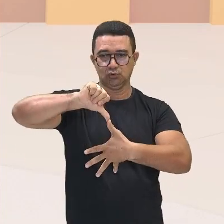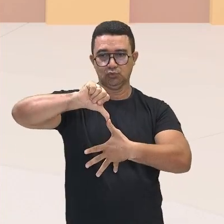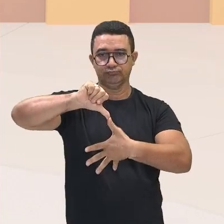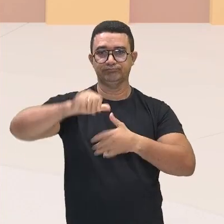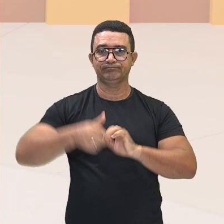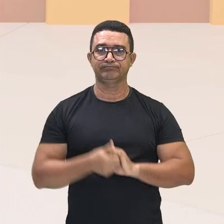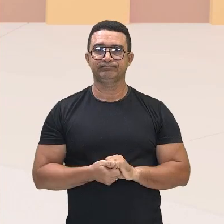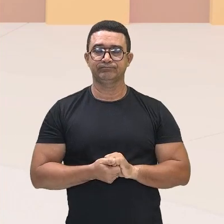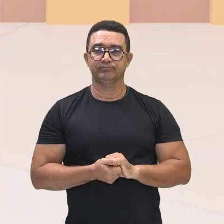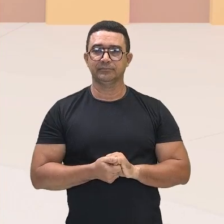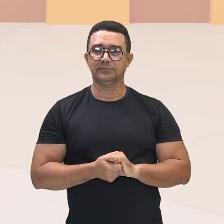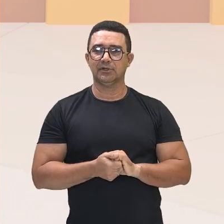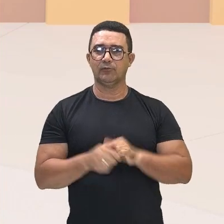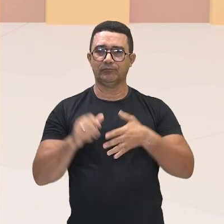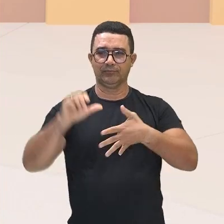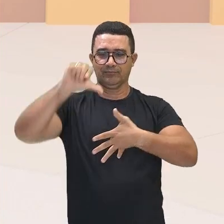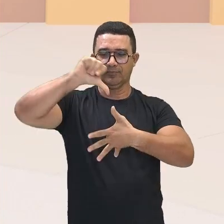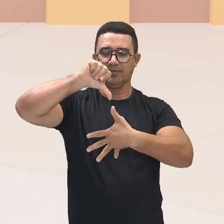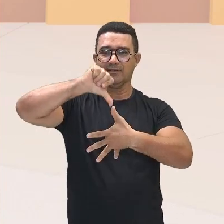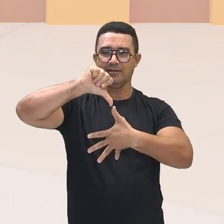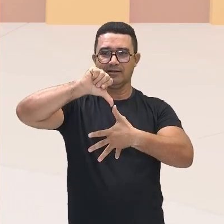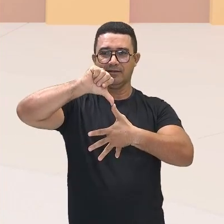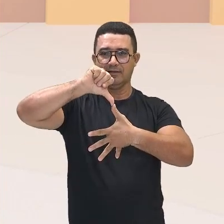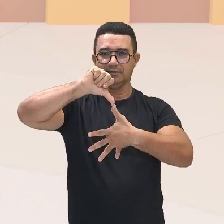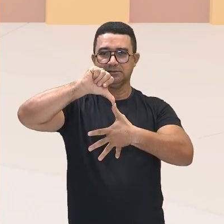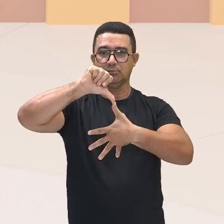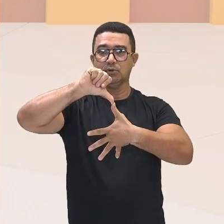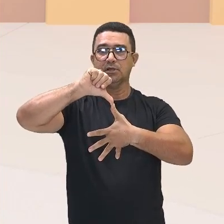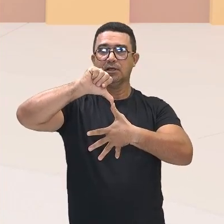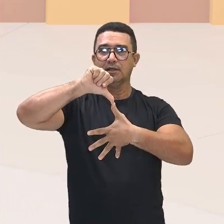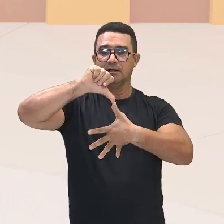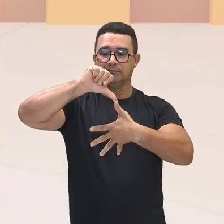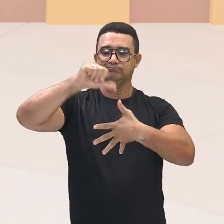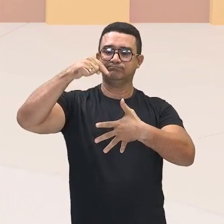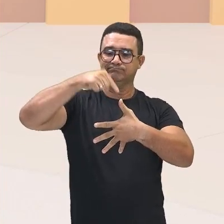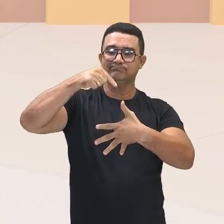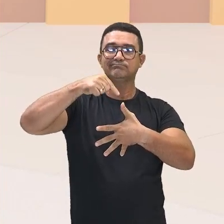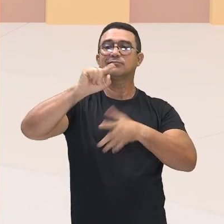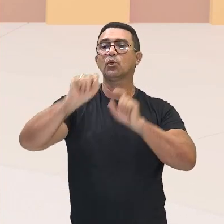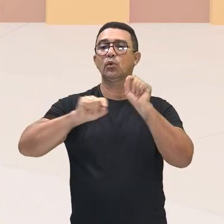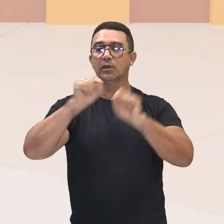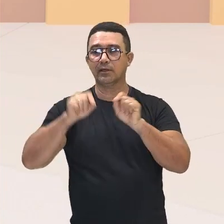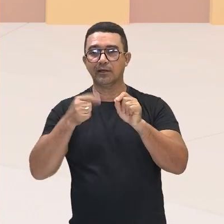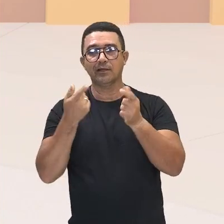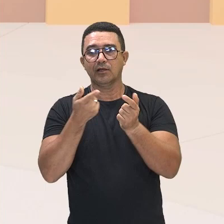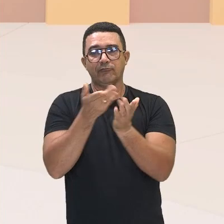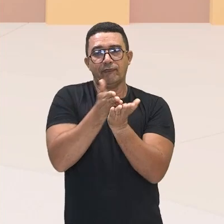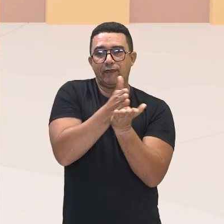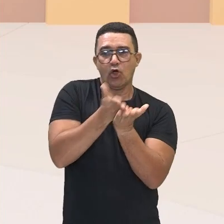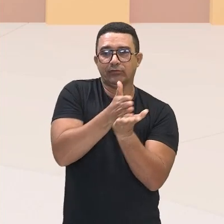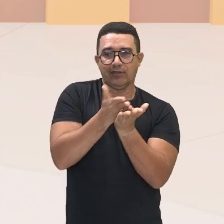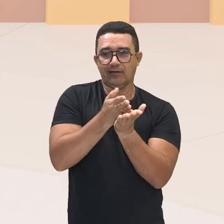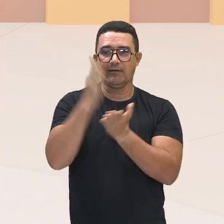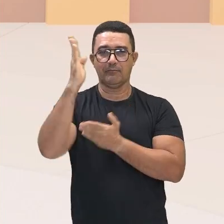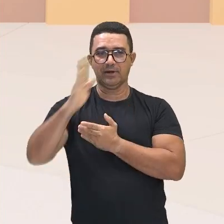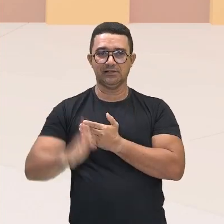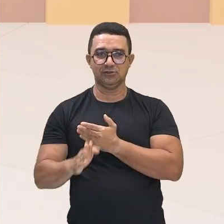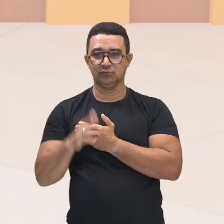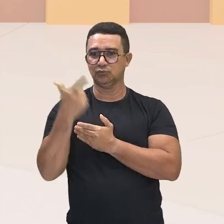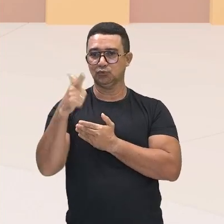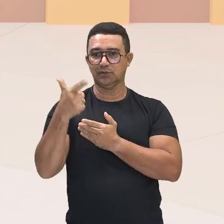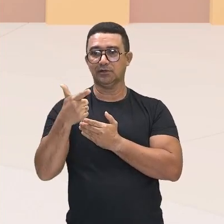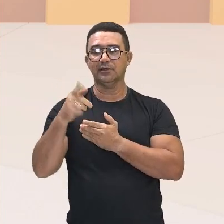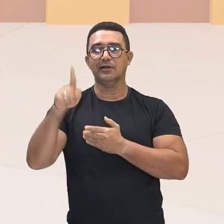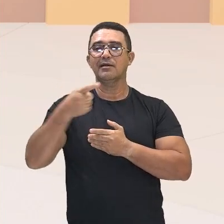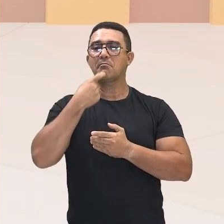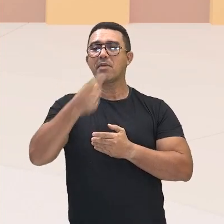cima nós temos o Equador, que não vai fazer fronteira física com o Brasil, assim como aqui embaixo o Chile, que ele está ali, ó, a